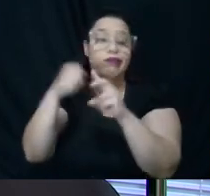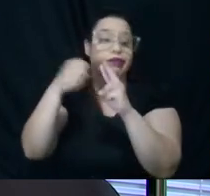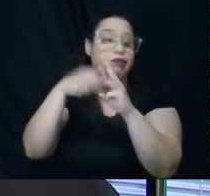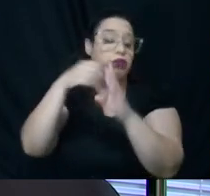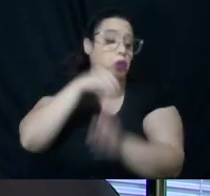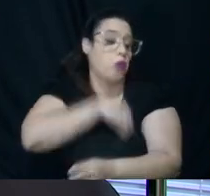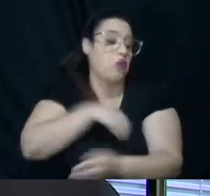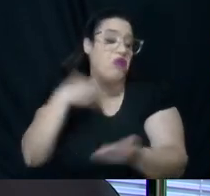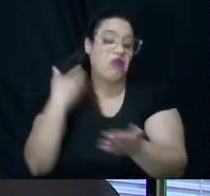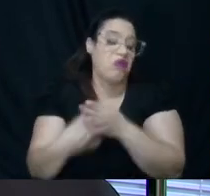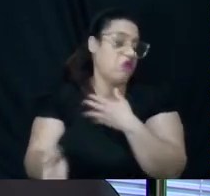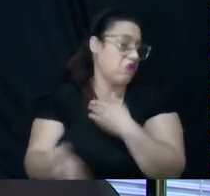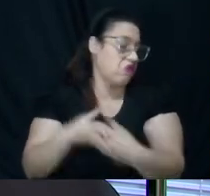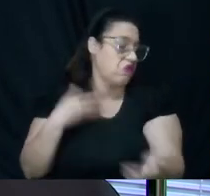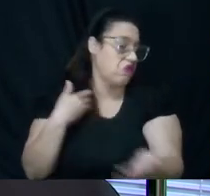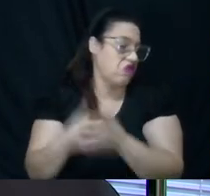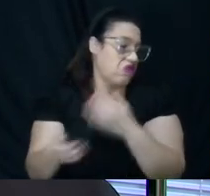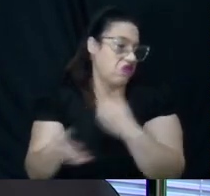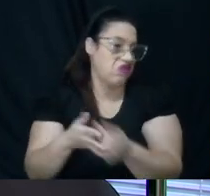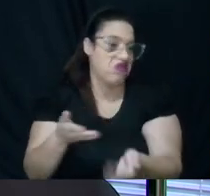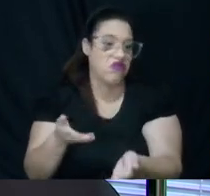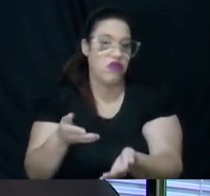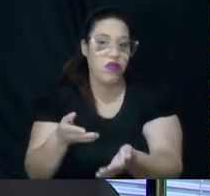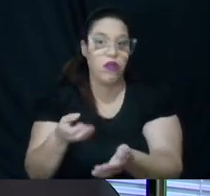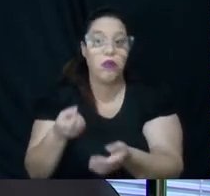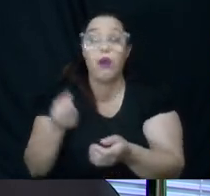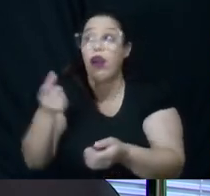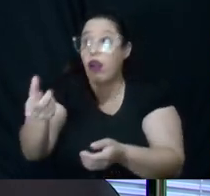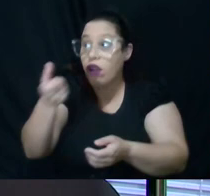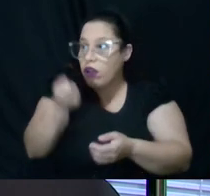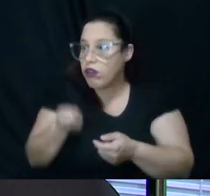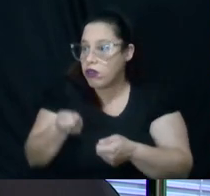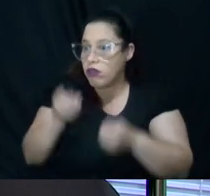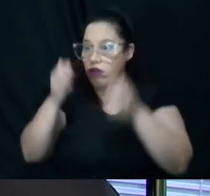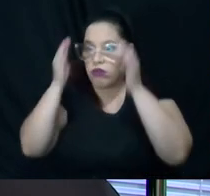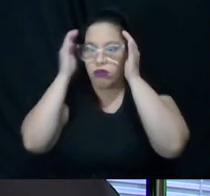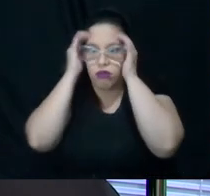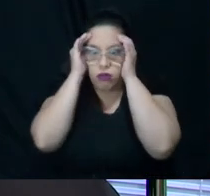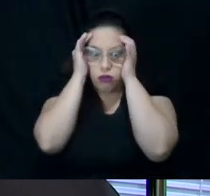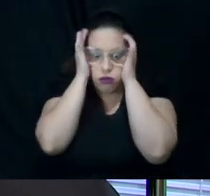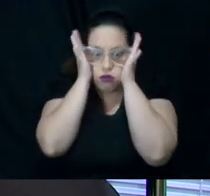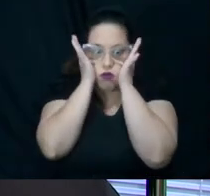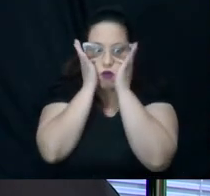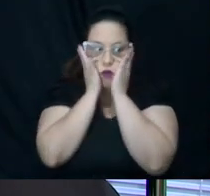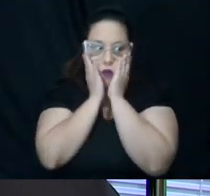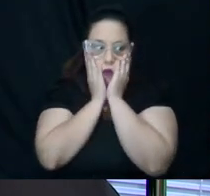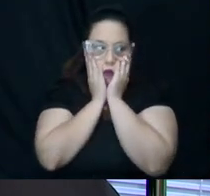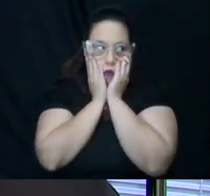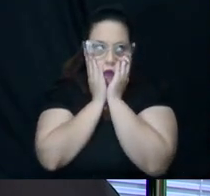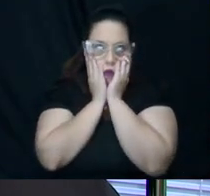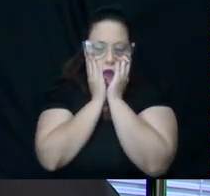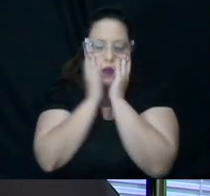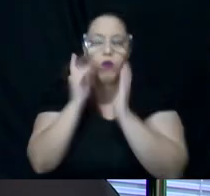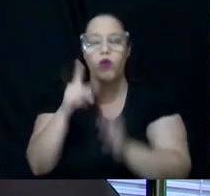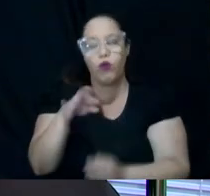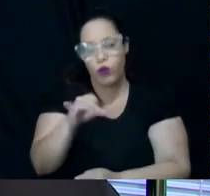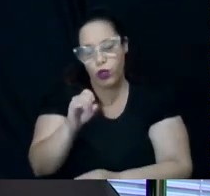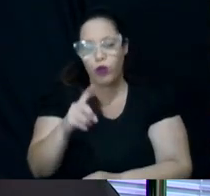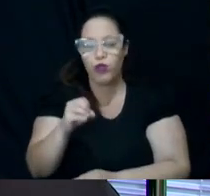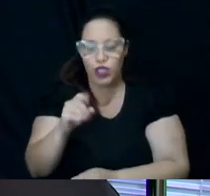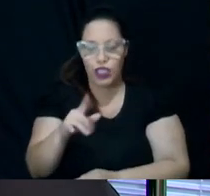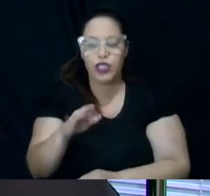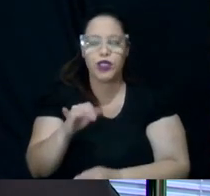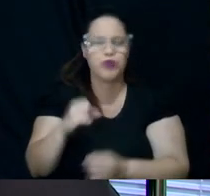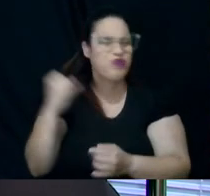vou acabar talvez até contraindo mais alguma dívida que não esteja adequada ao meu fluxo de caixa. Então por isso que é essencial, né, esse planejamento, né,